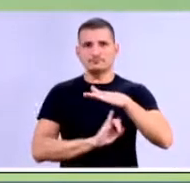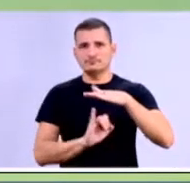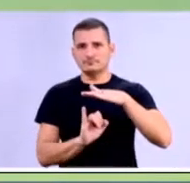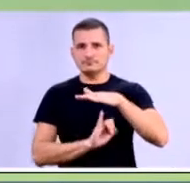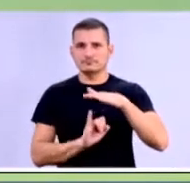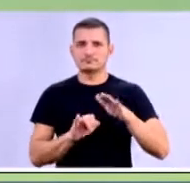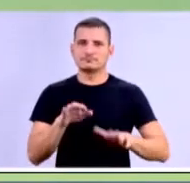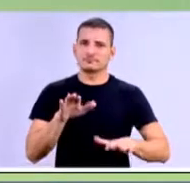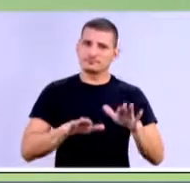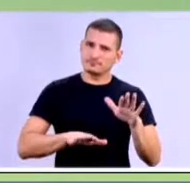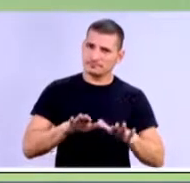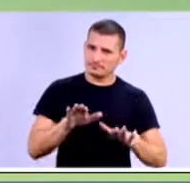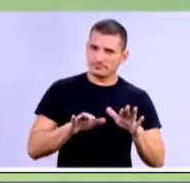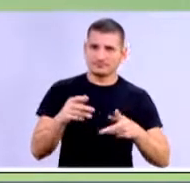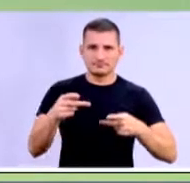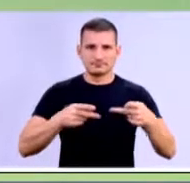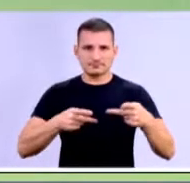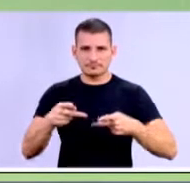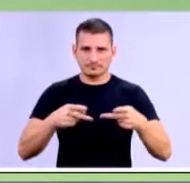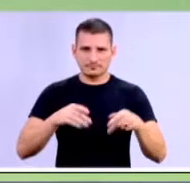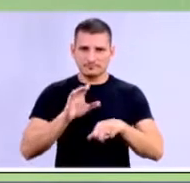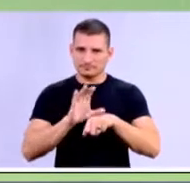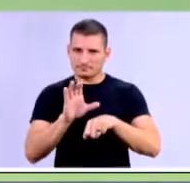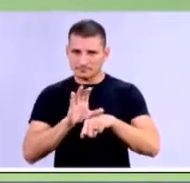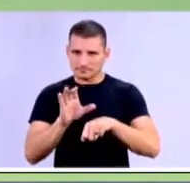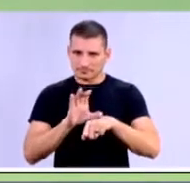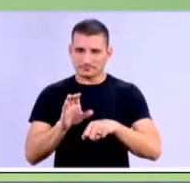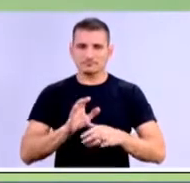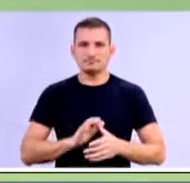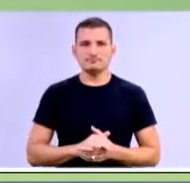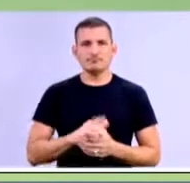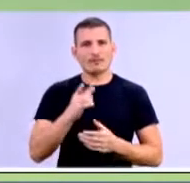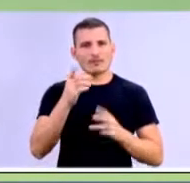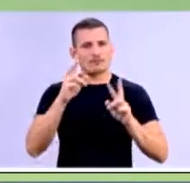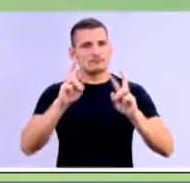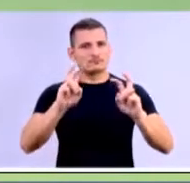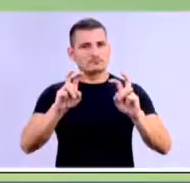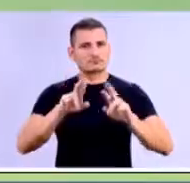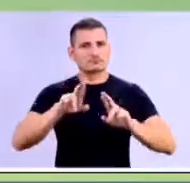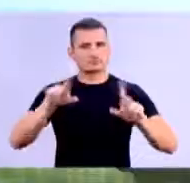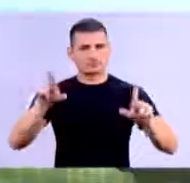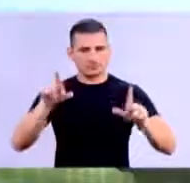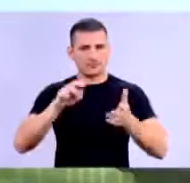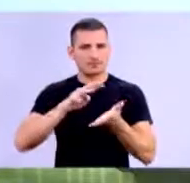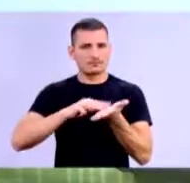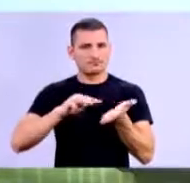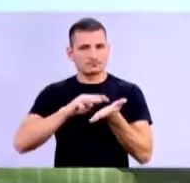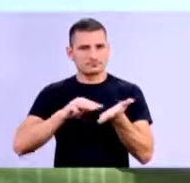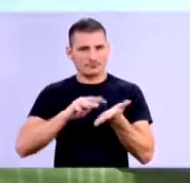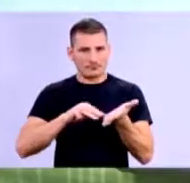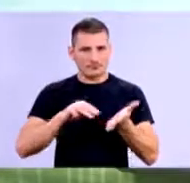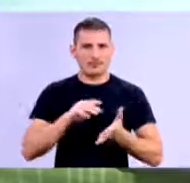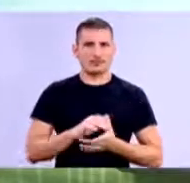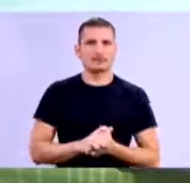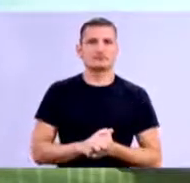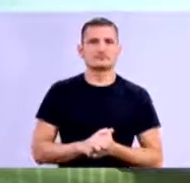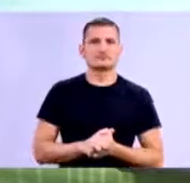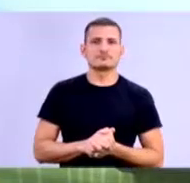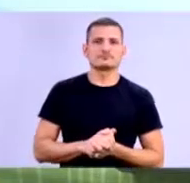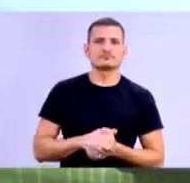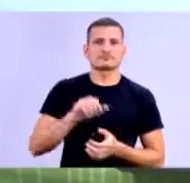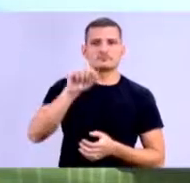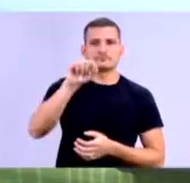da estrutura do projeto de curso. Perceba a diferença da metodologia e-learning para a